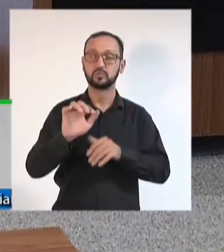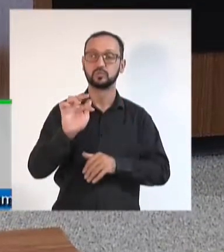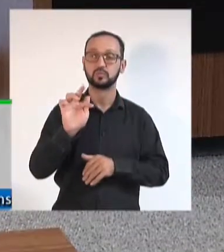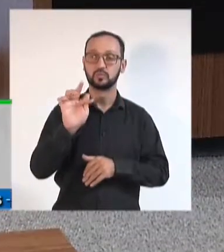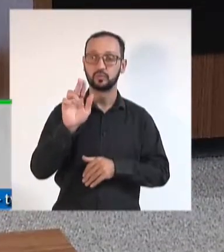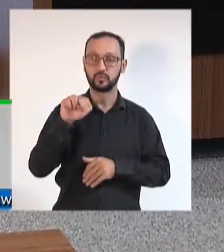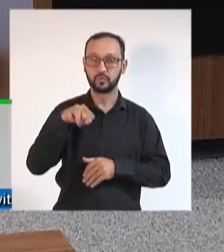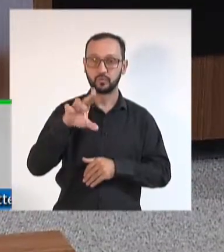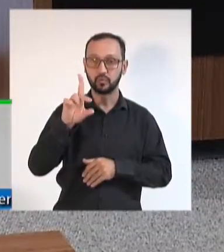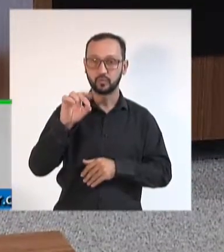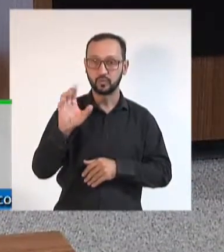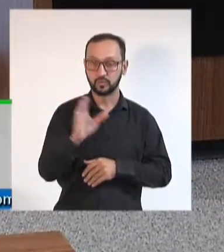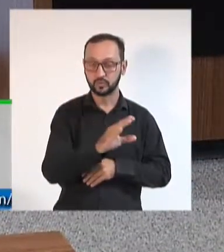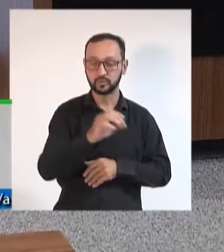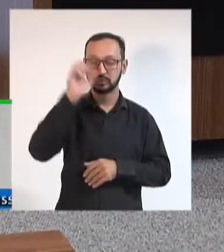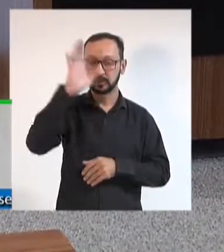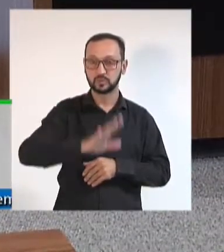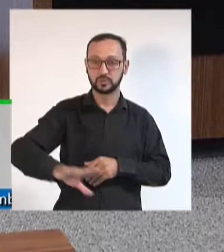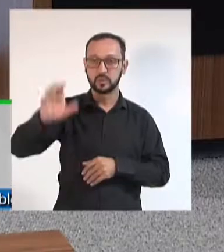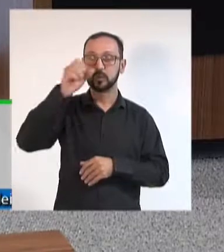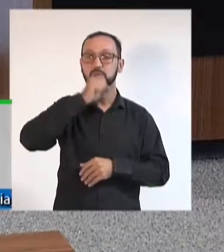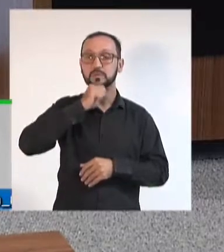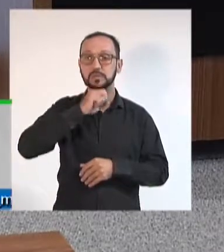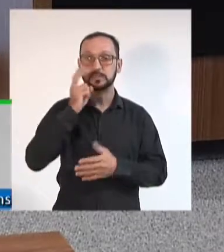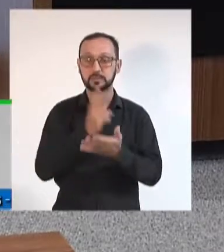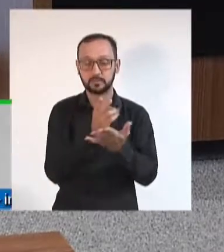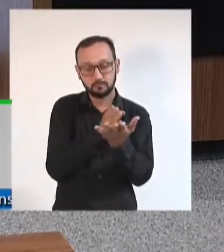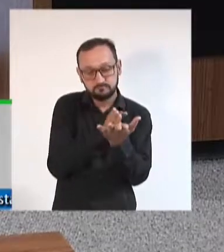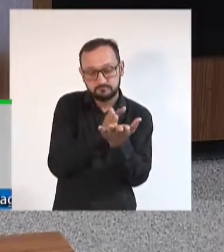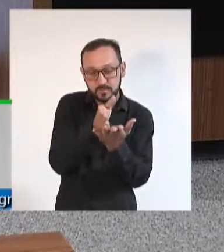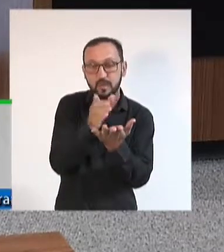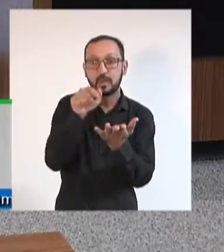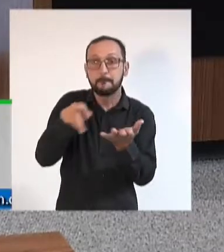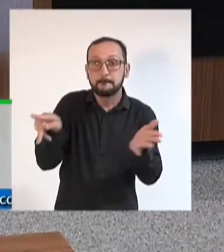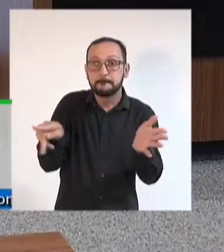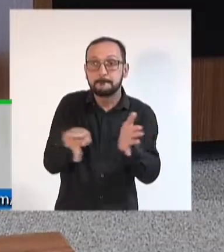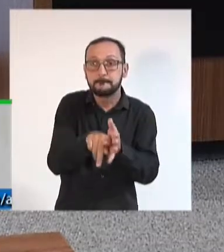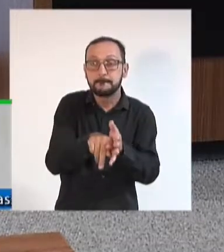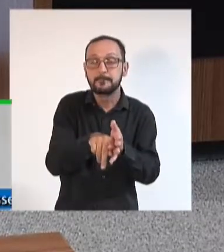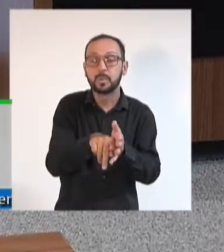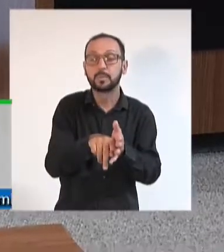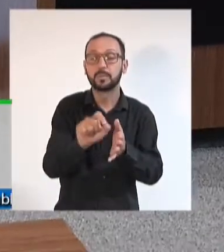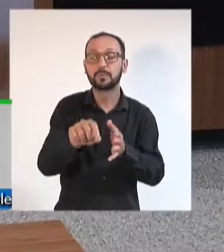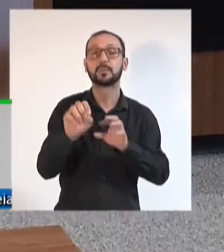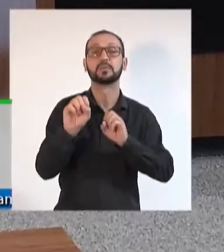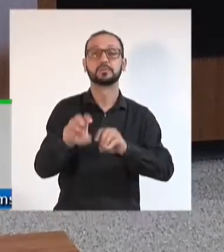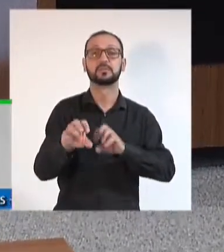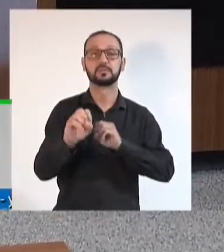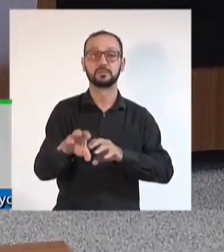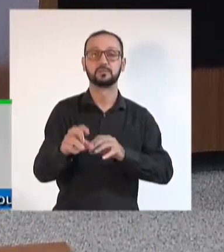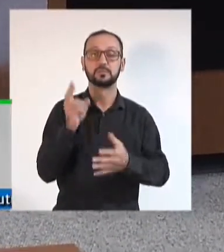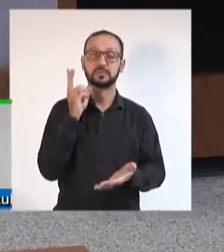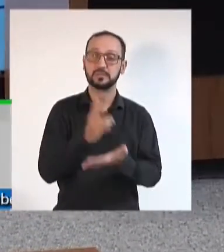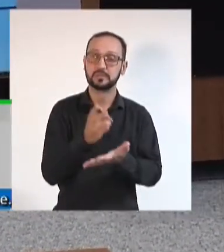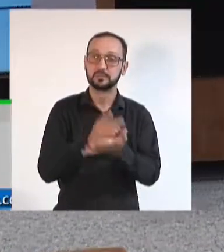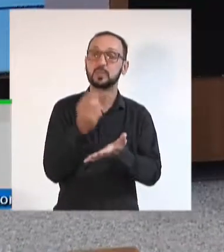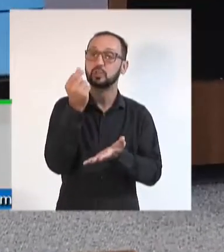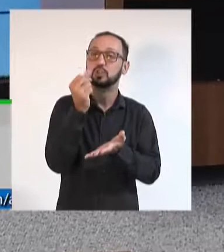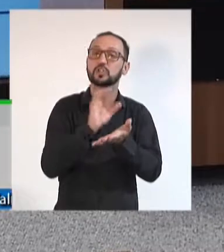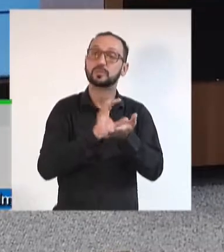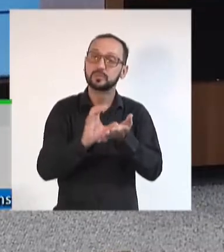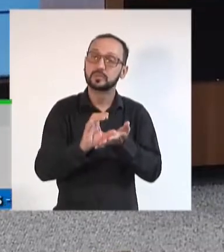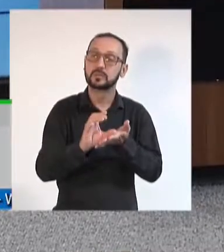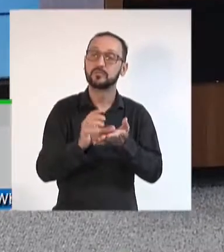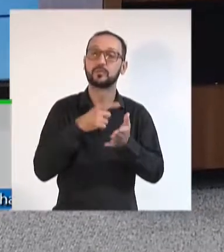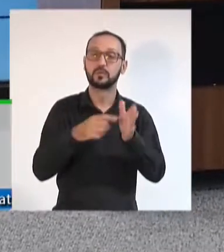Idoso tenha uma linha voltada para a educação. Então, todo fundo, todo edital do Fundo Nacional do Idoso que